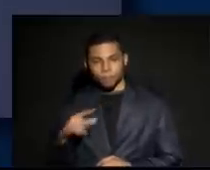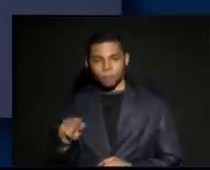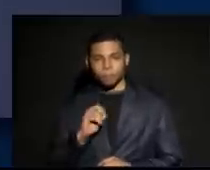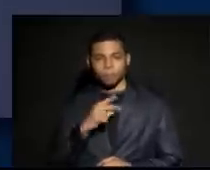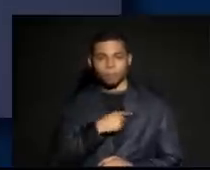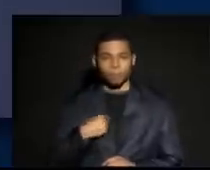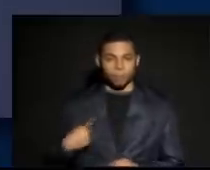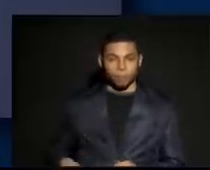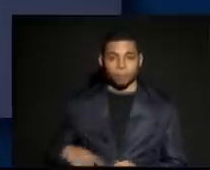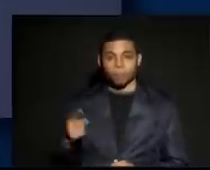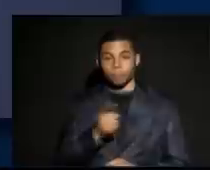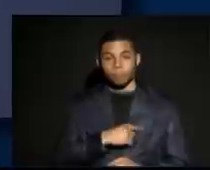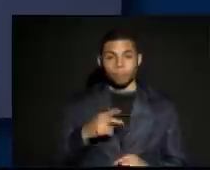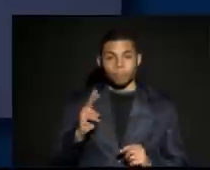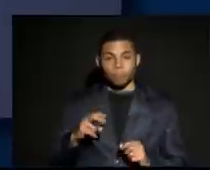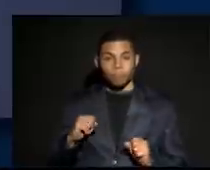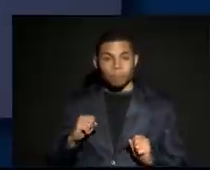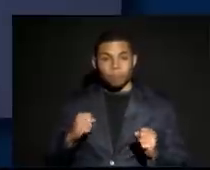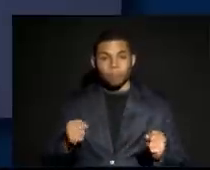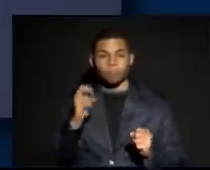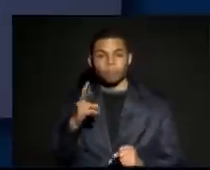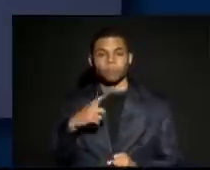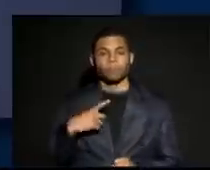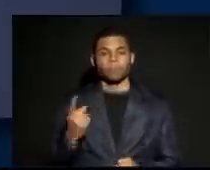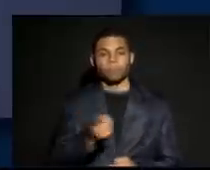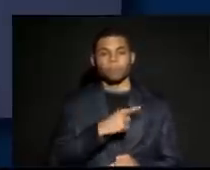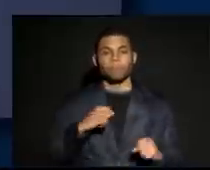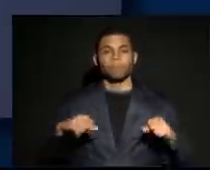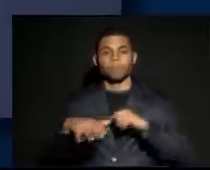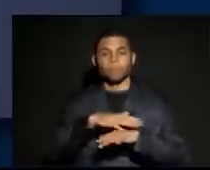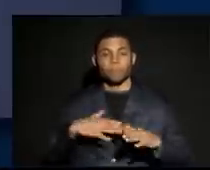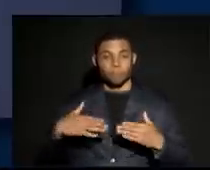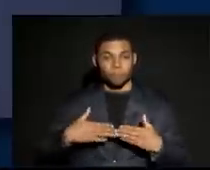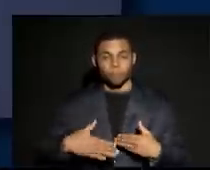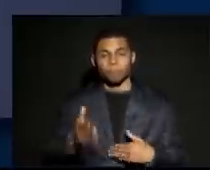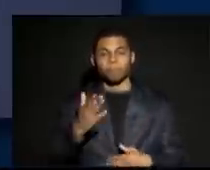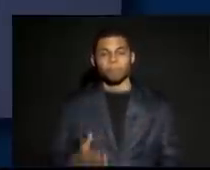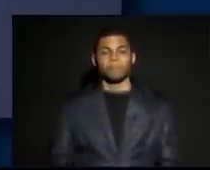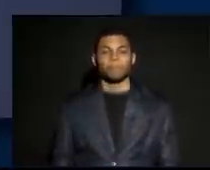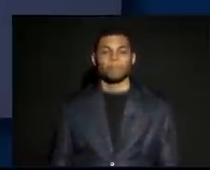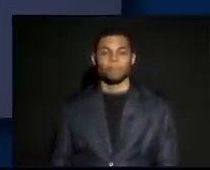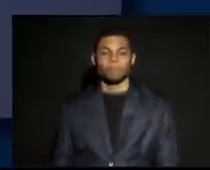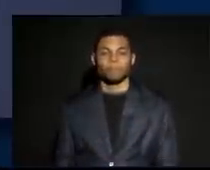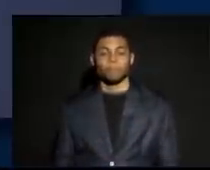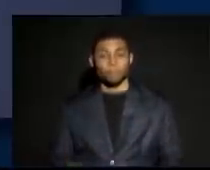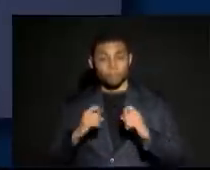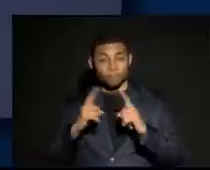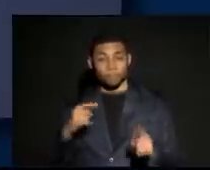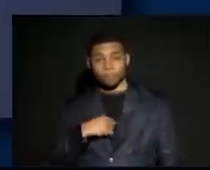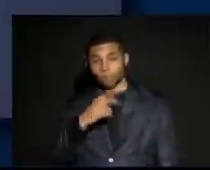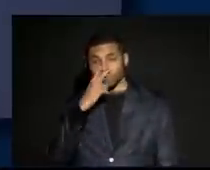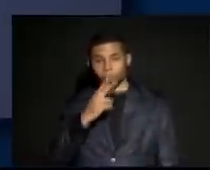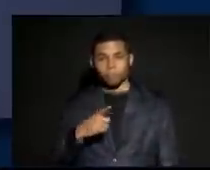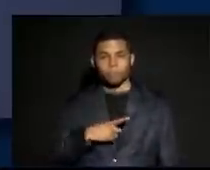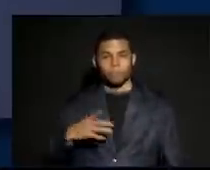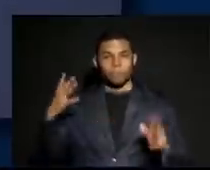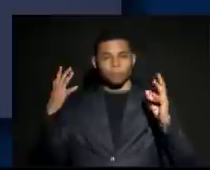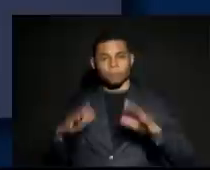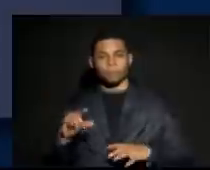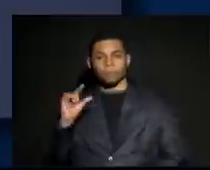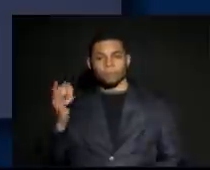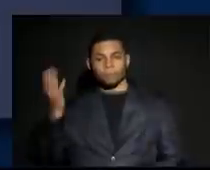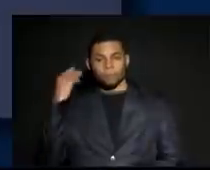tiveram enorme impulso na sua sociedade a partir disso só que eu acho que os